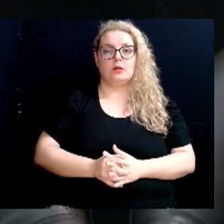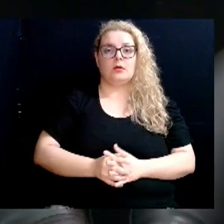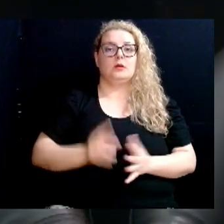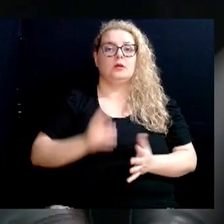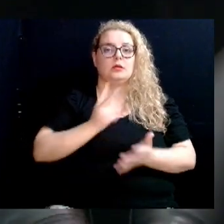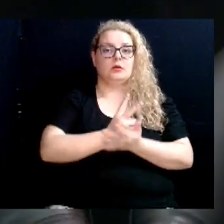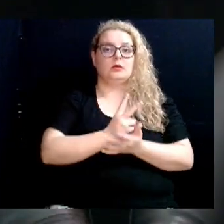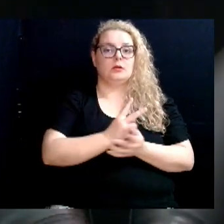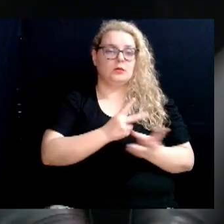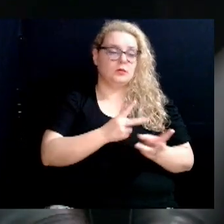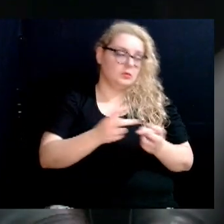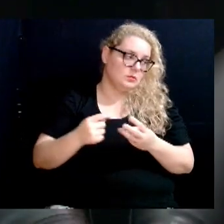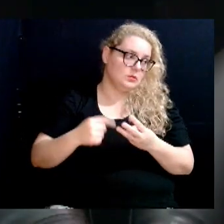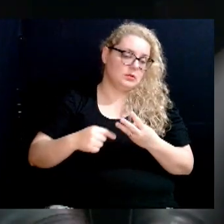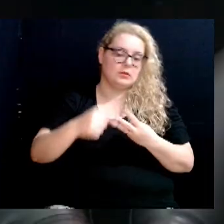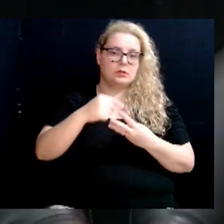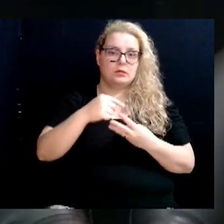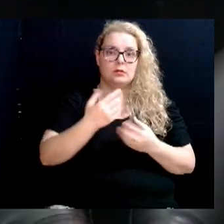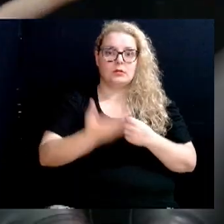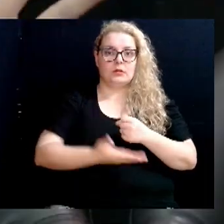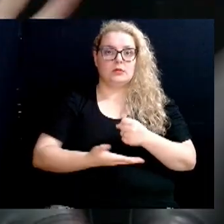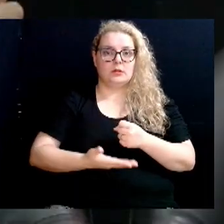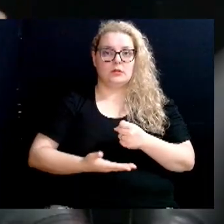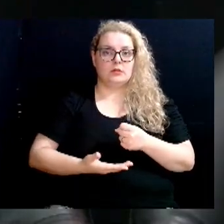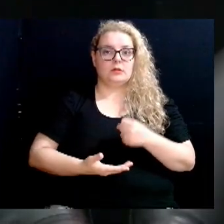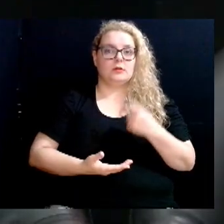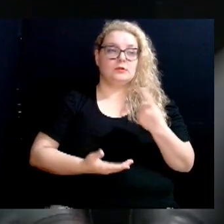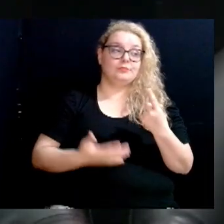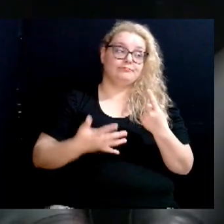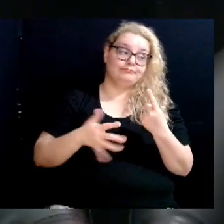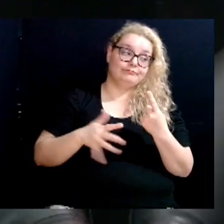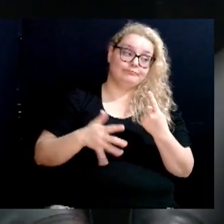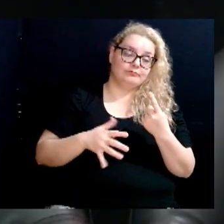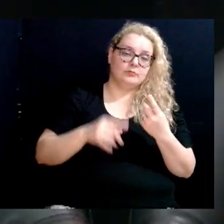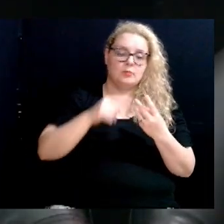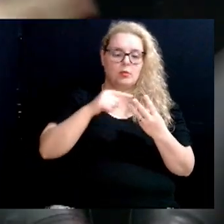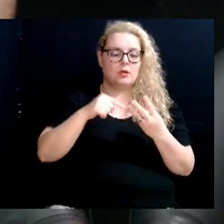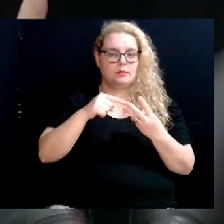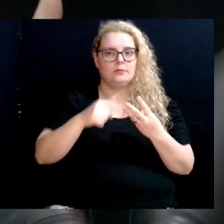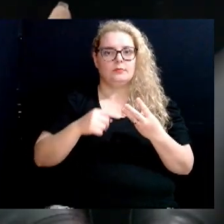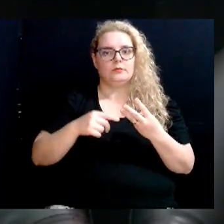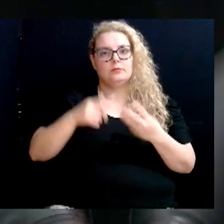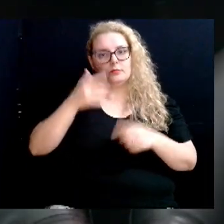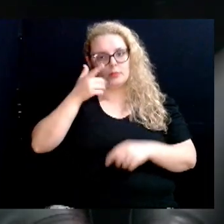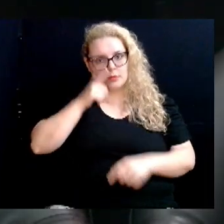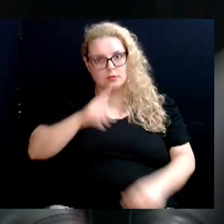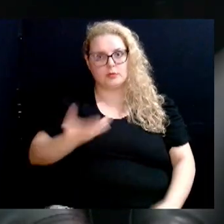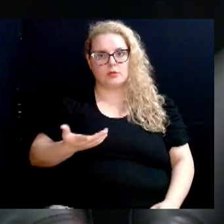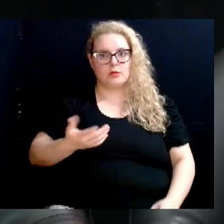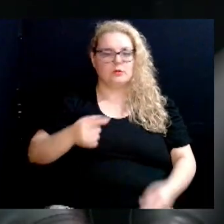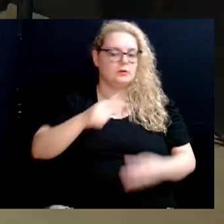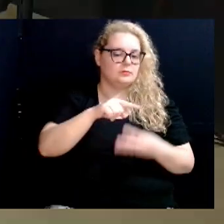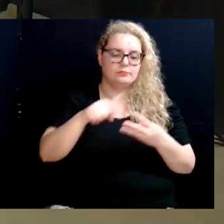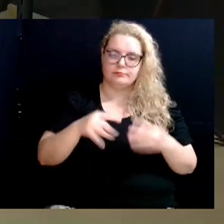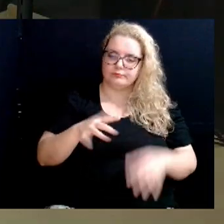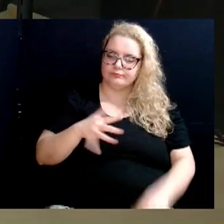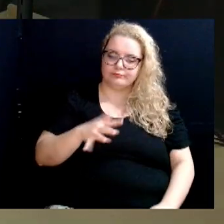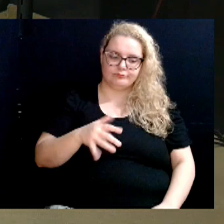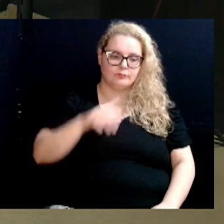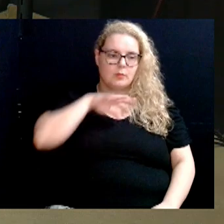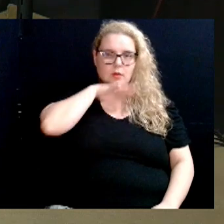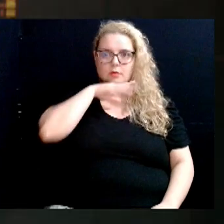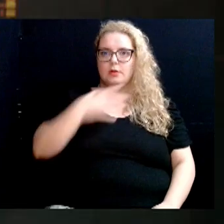3 pilares, porque se um tiver mais ou menos, os outros 2 aguentam. Então, se os 3 estiverem ruins, aí realmente não tem